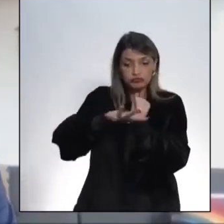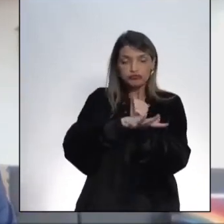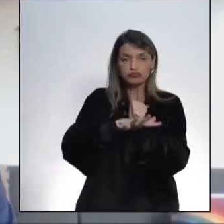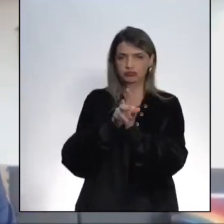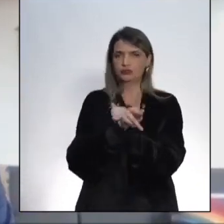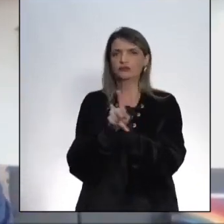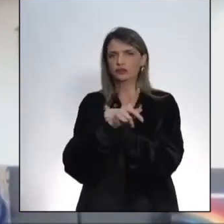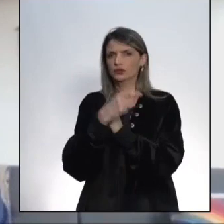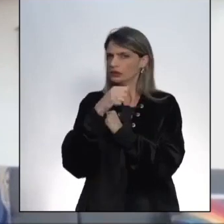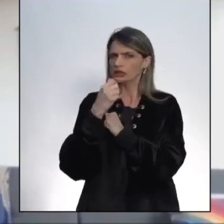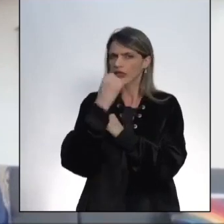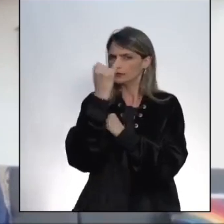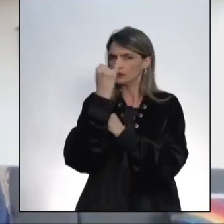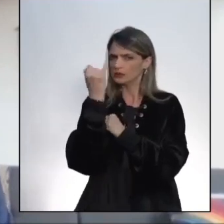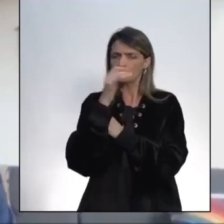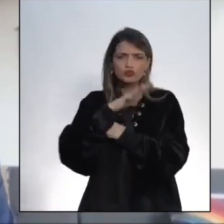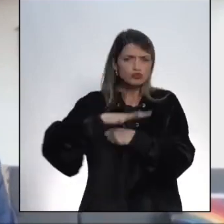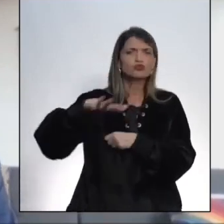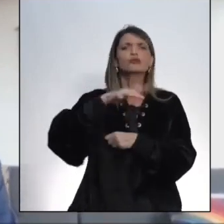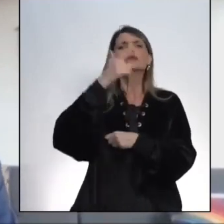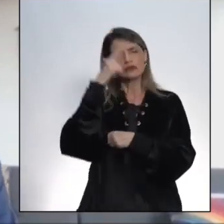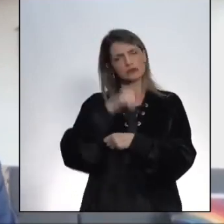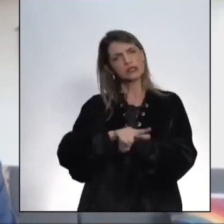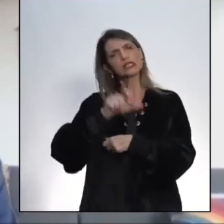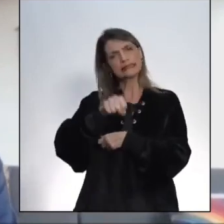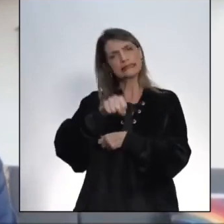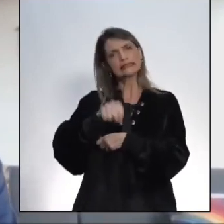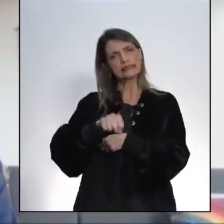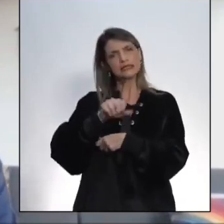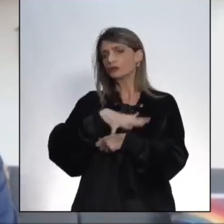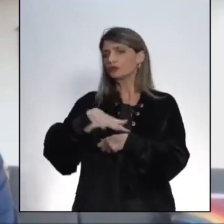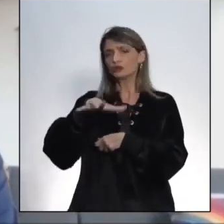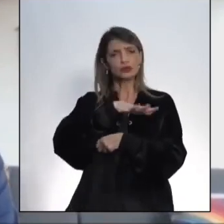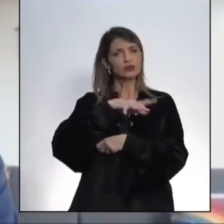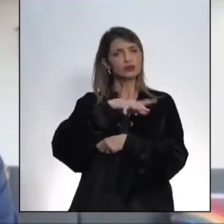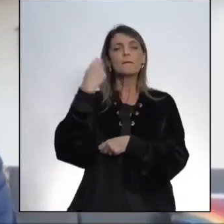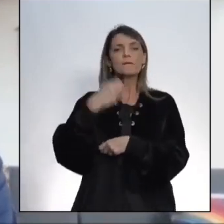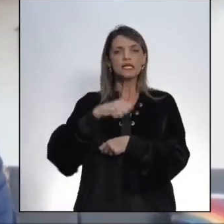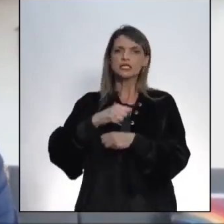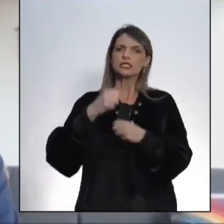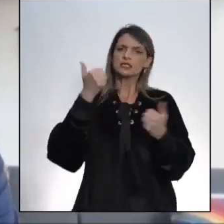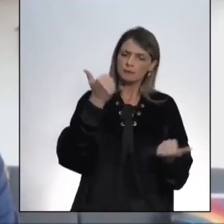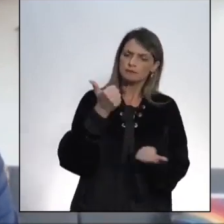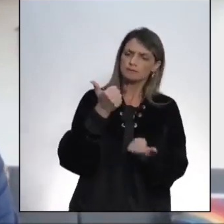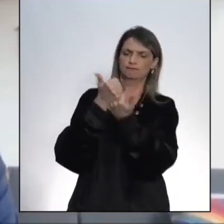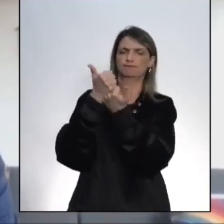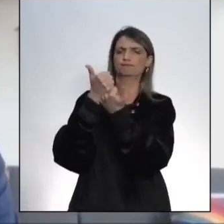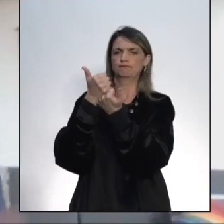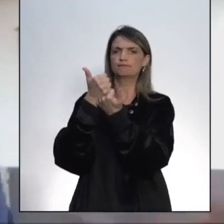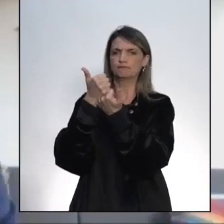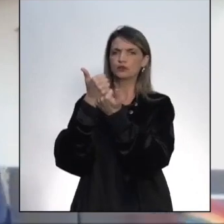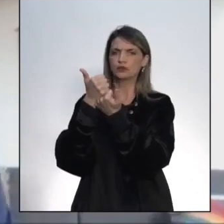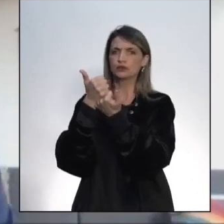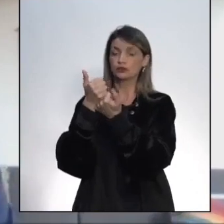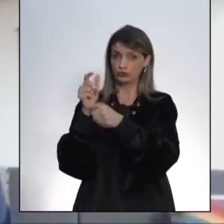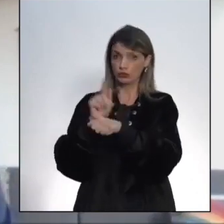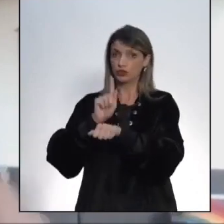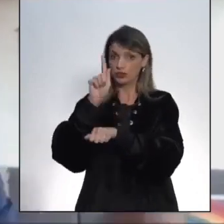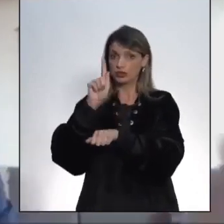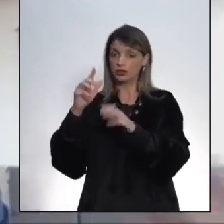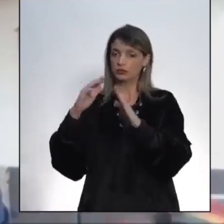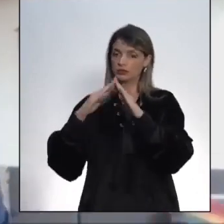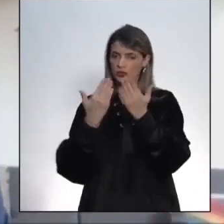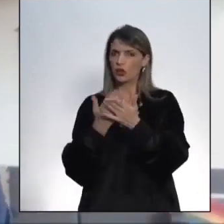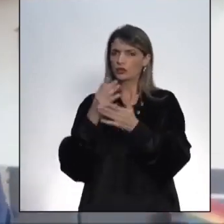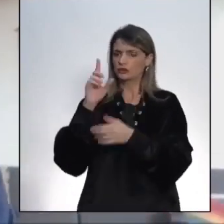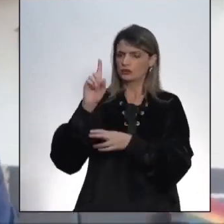todo mundo consegue. E sim, acho que todo mundo precisa de apoio da gestão da escola, da